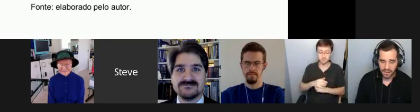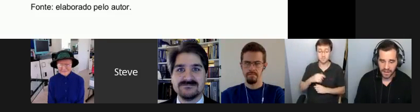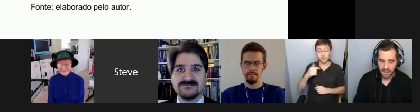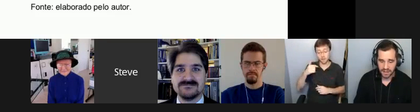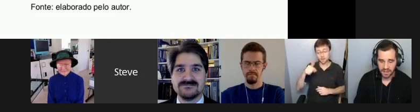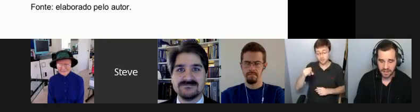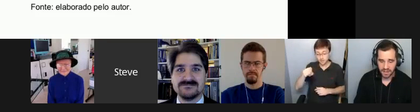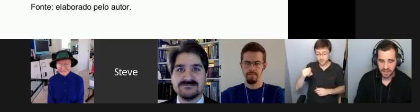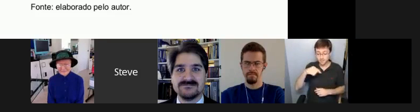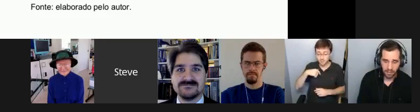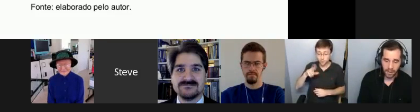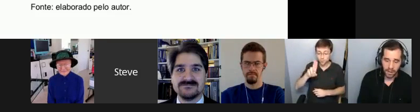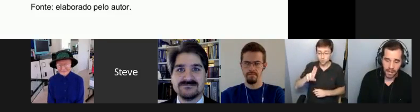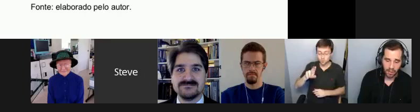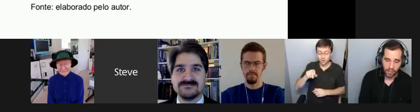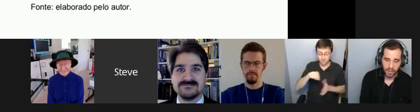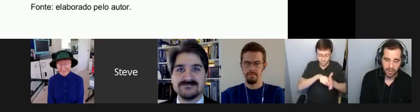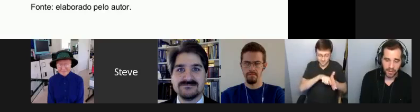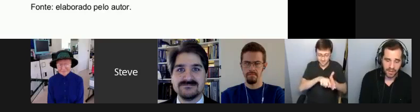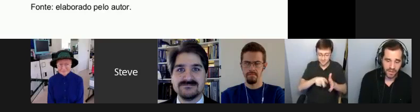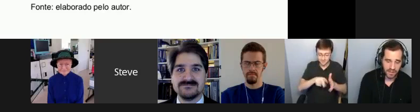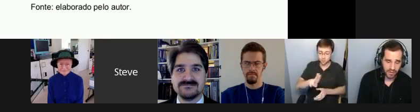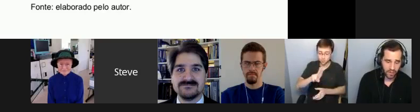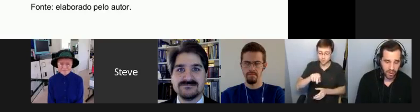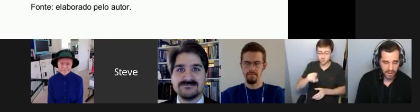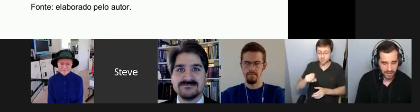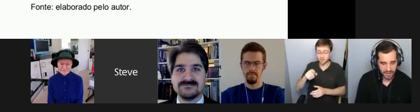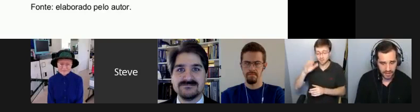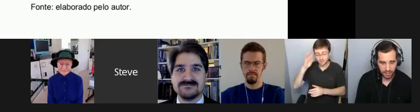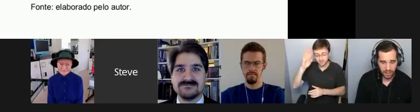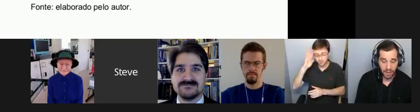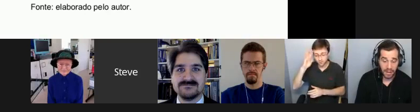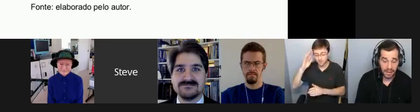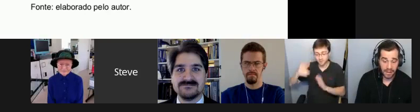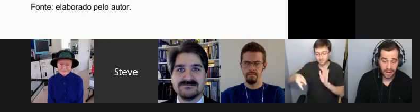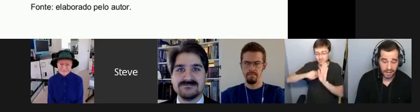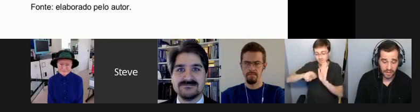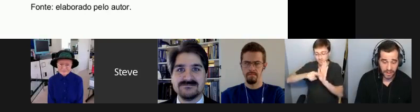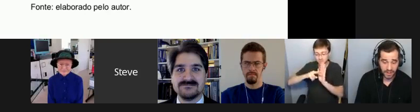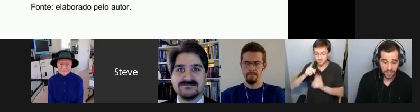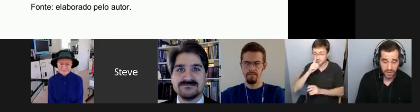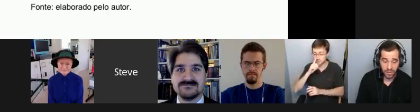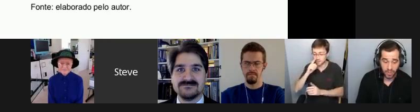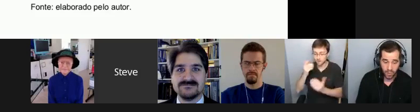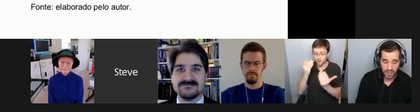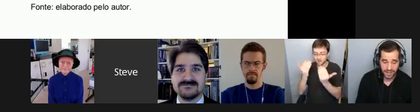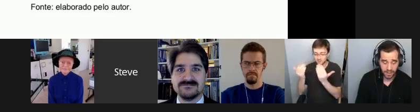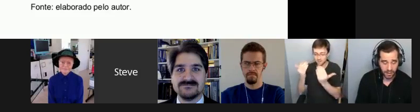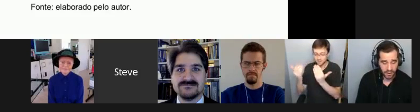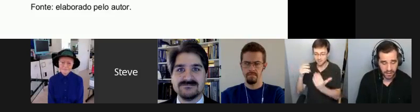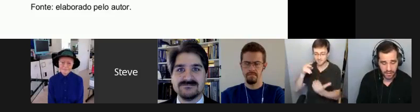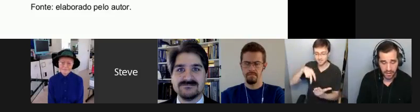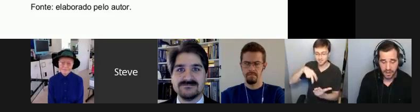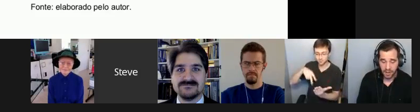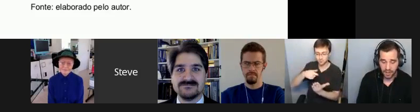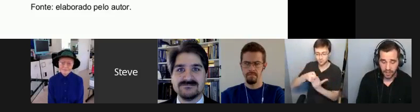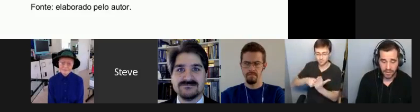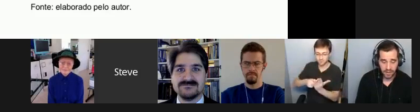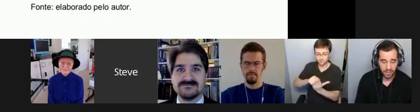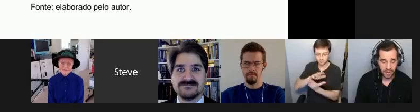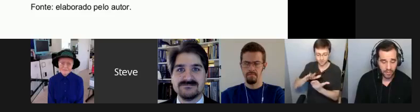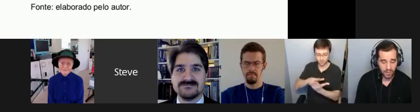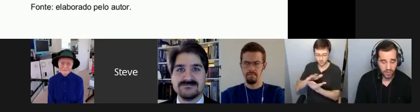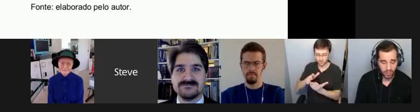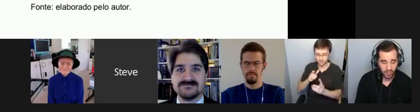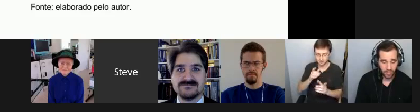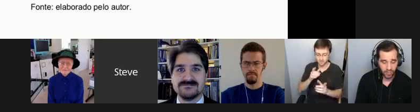a transferência espacial, ela complementa com a transferência de localização e a transferência de incorporação, que nós